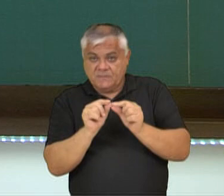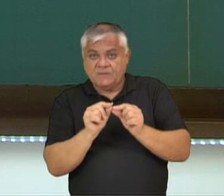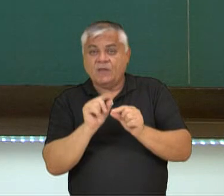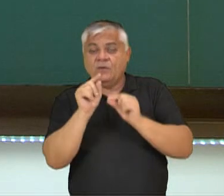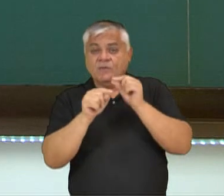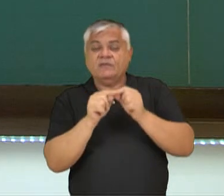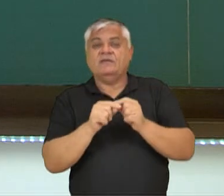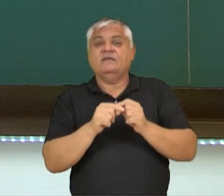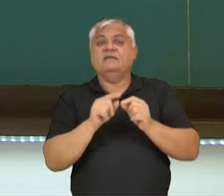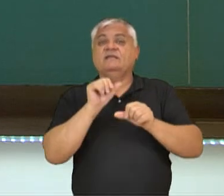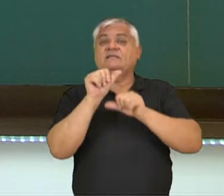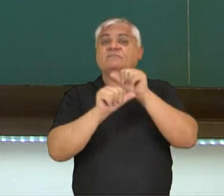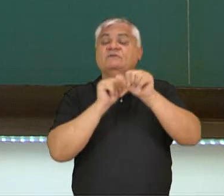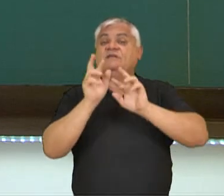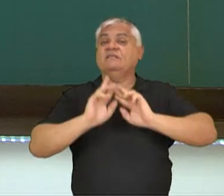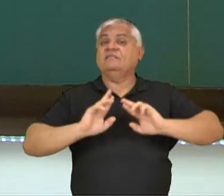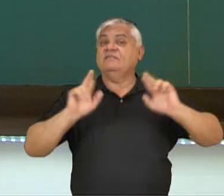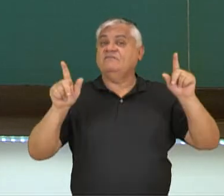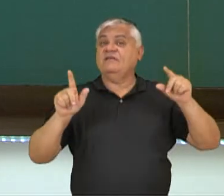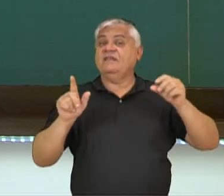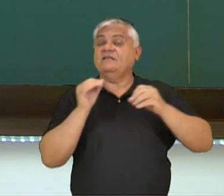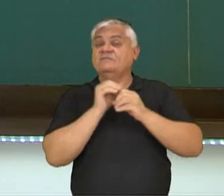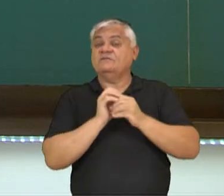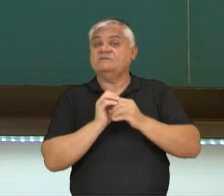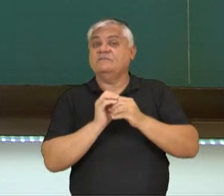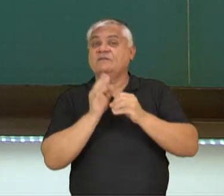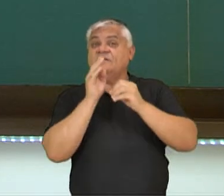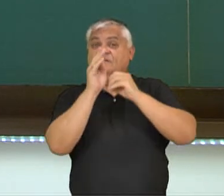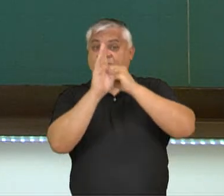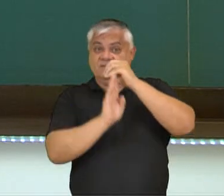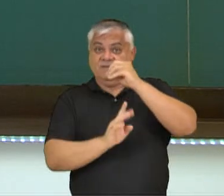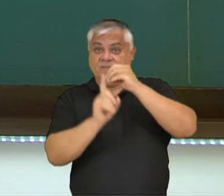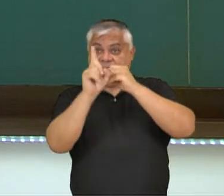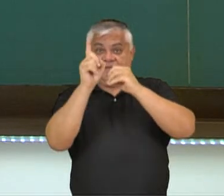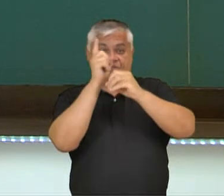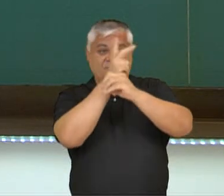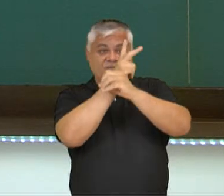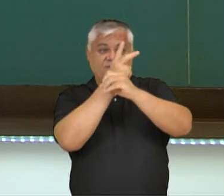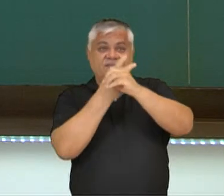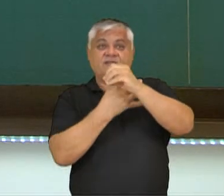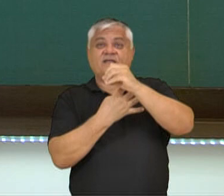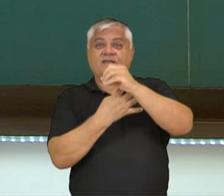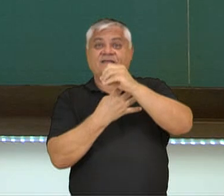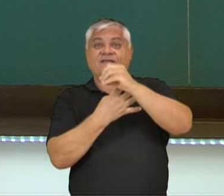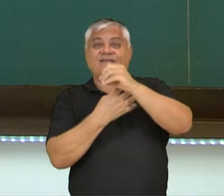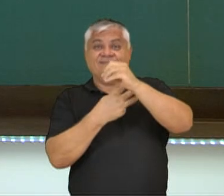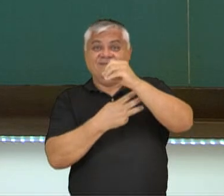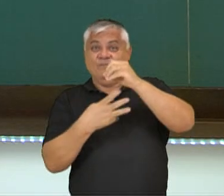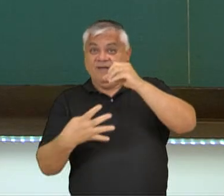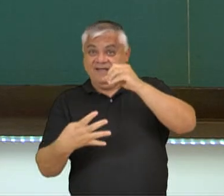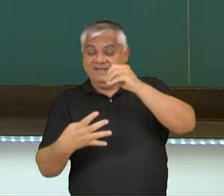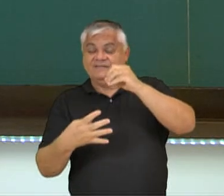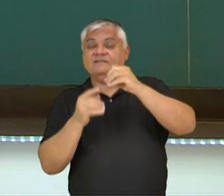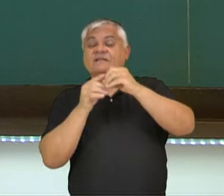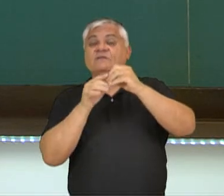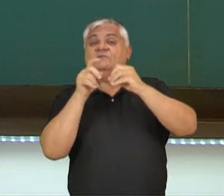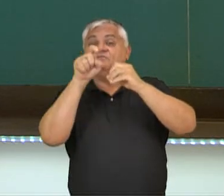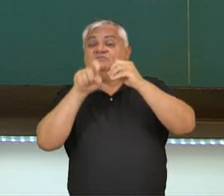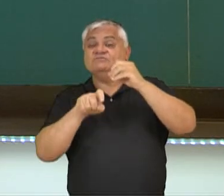nós fazemos a diferença do ângulo com o ângulo que está sobre o eixo X. A diferença